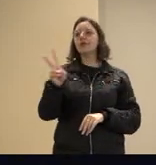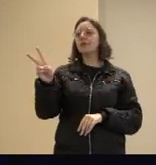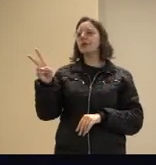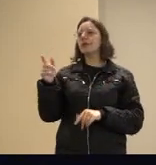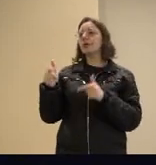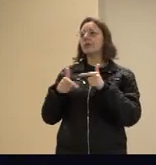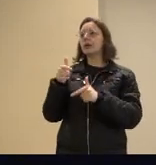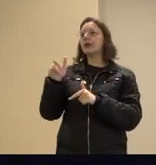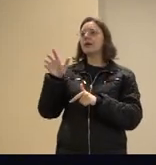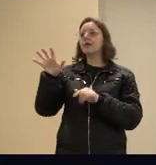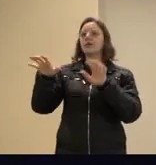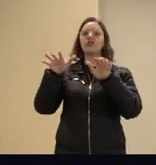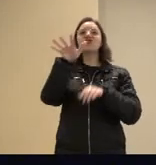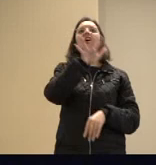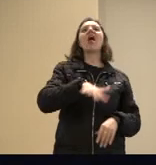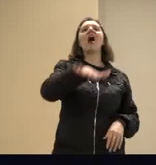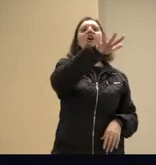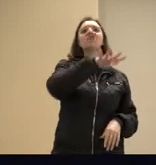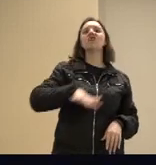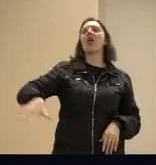atacado, se eu continuar